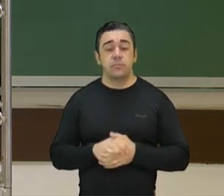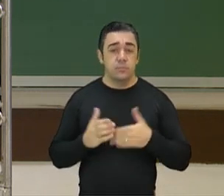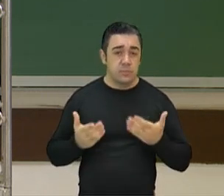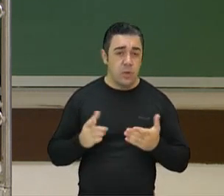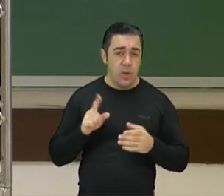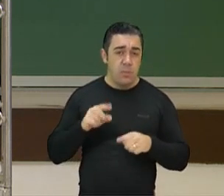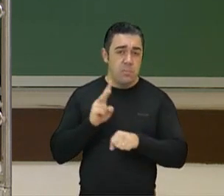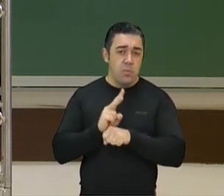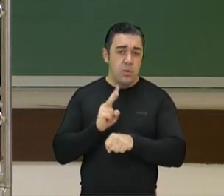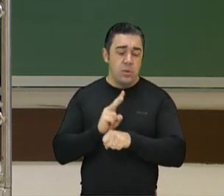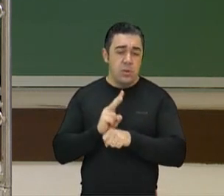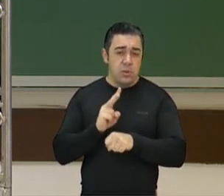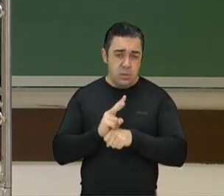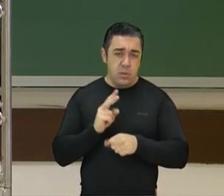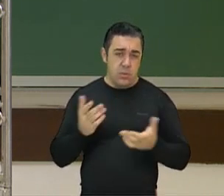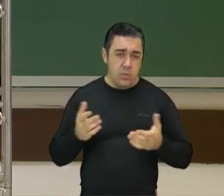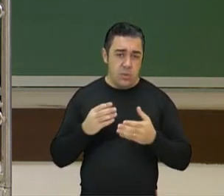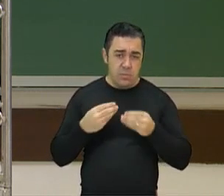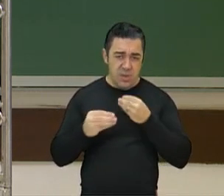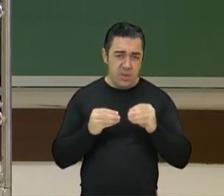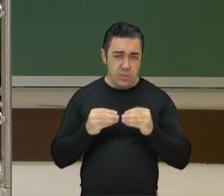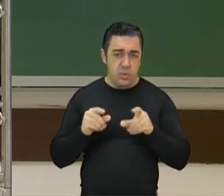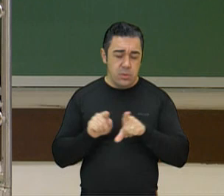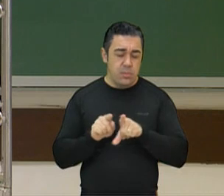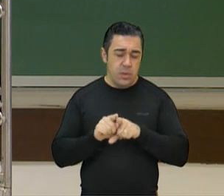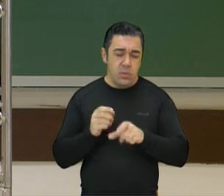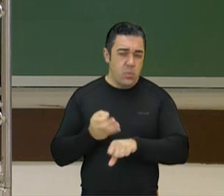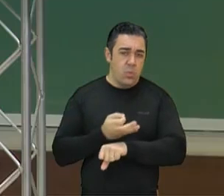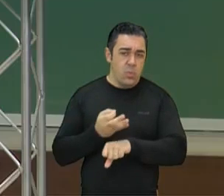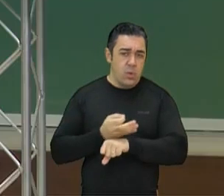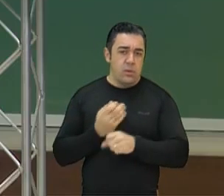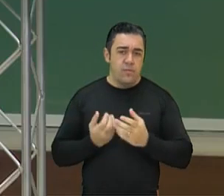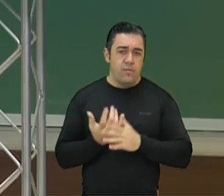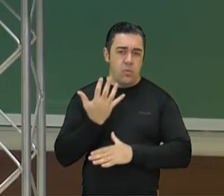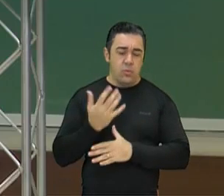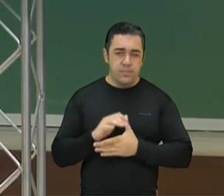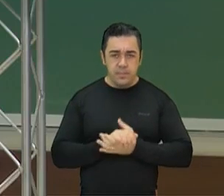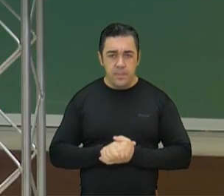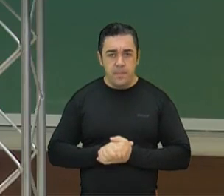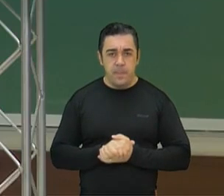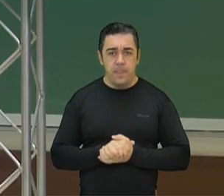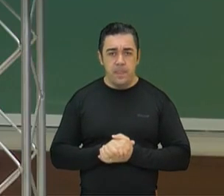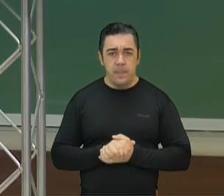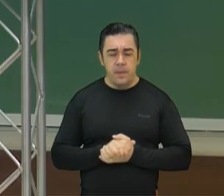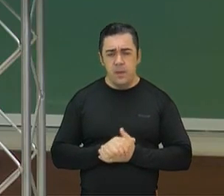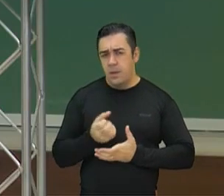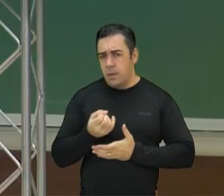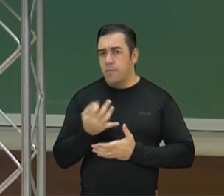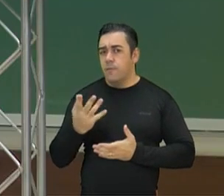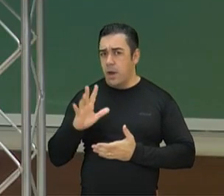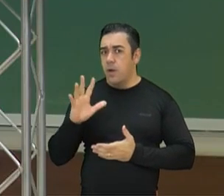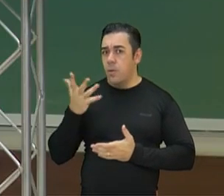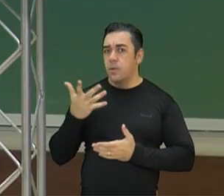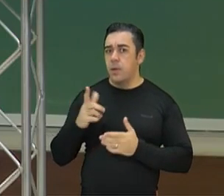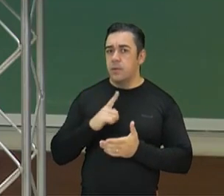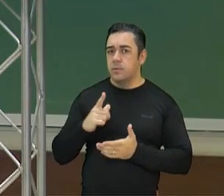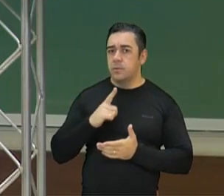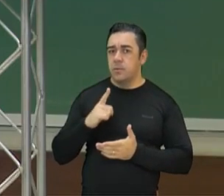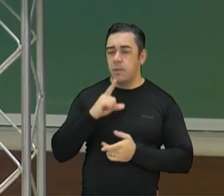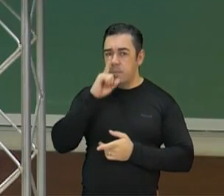essa proteção de plástico aqui, ela também é queimada. Muitos acidentes